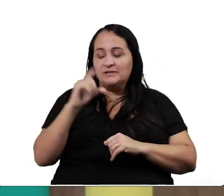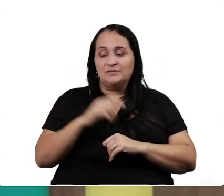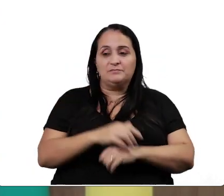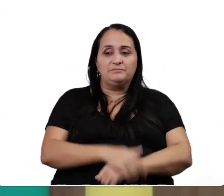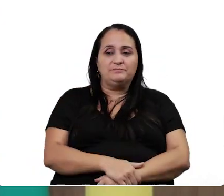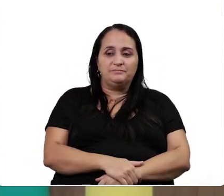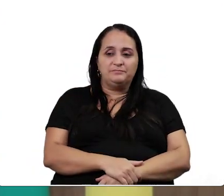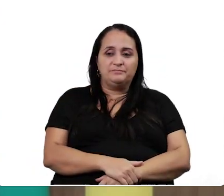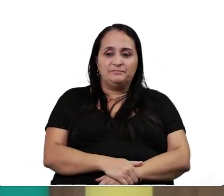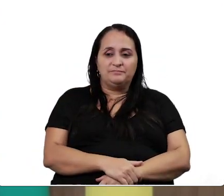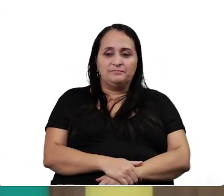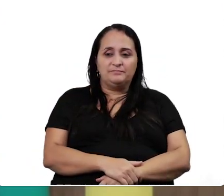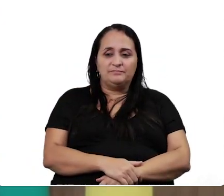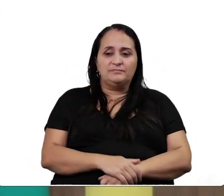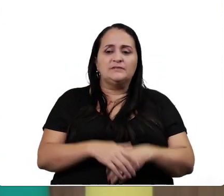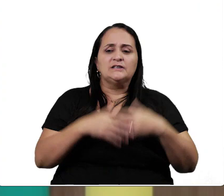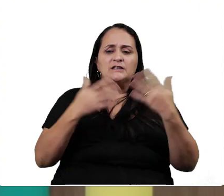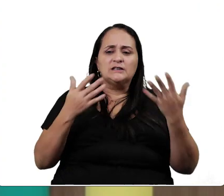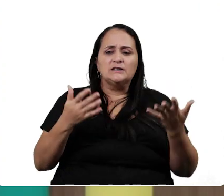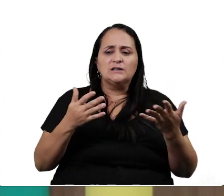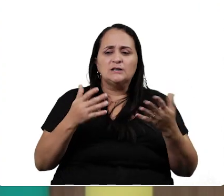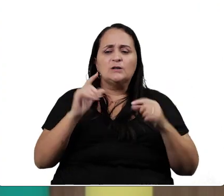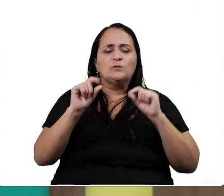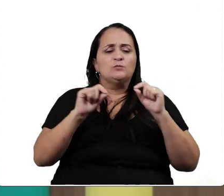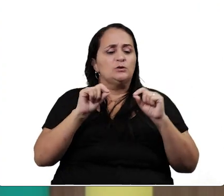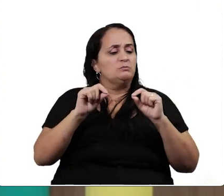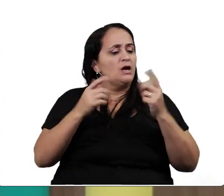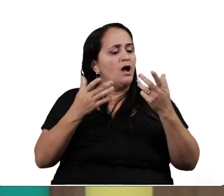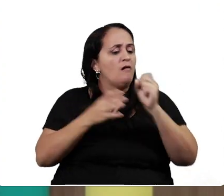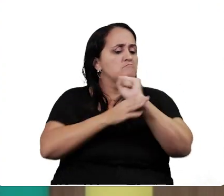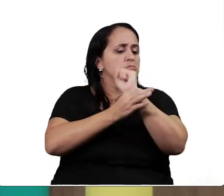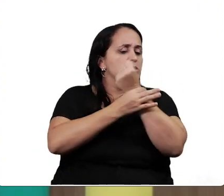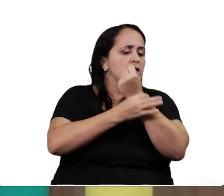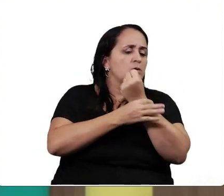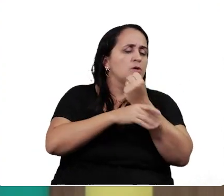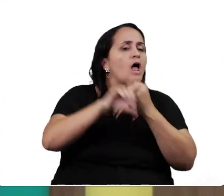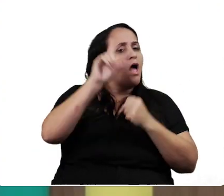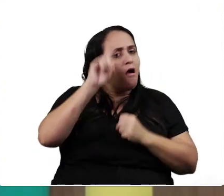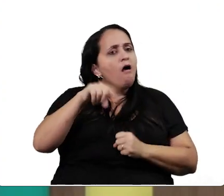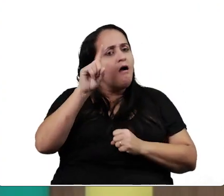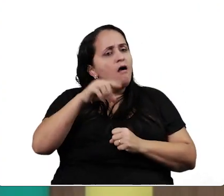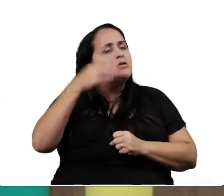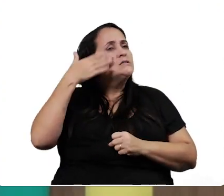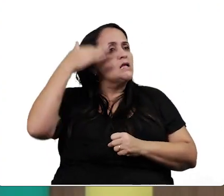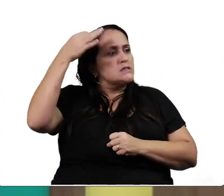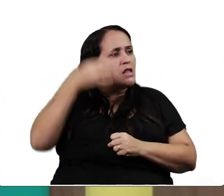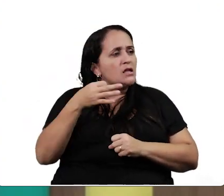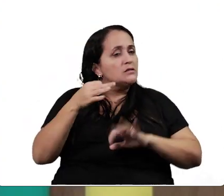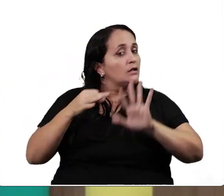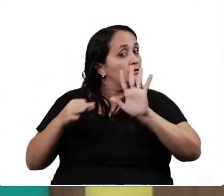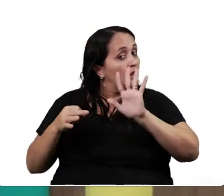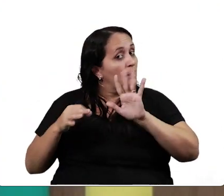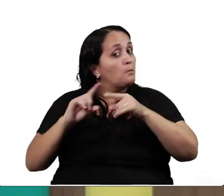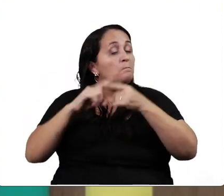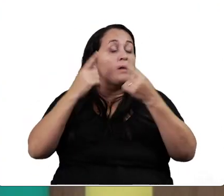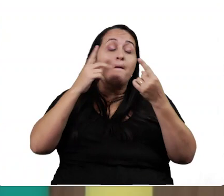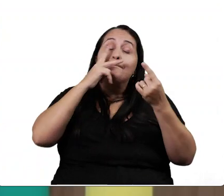se tem certeza, tá? A gente não pode assegurar com certeza que foi ele quem disse essa frase.